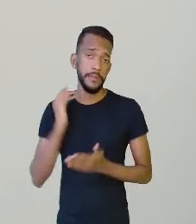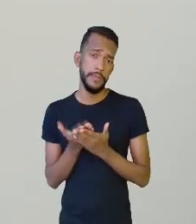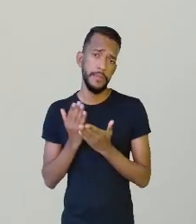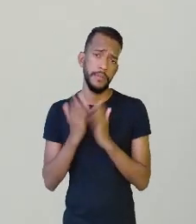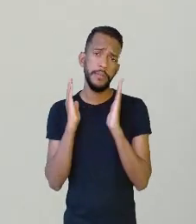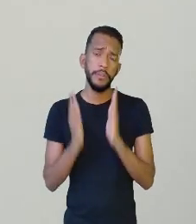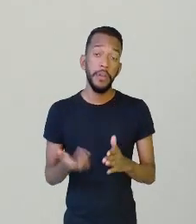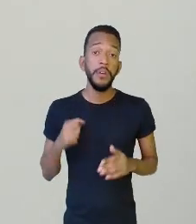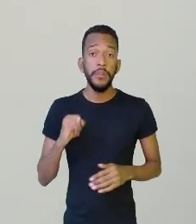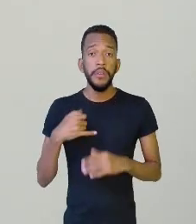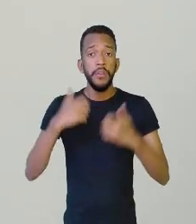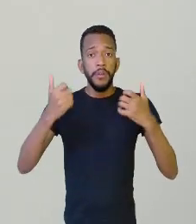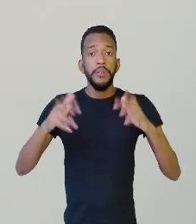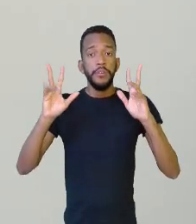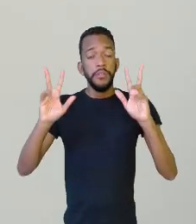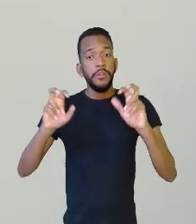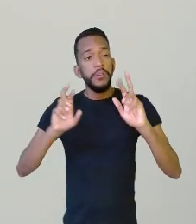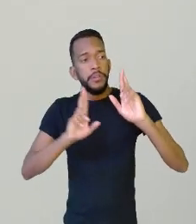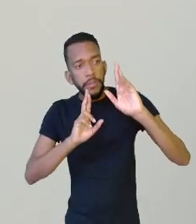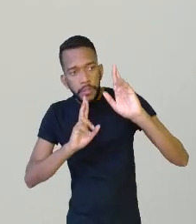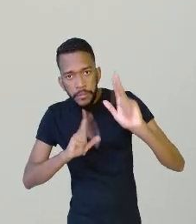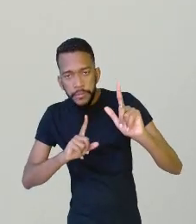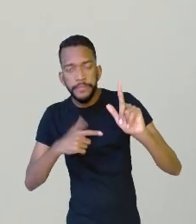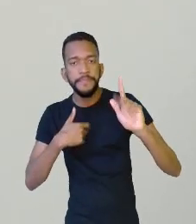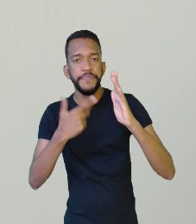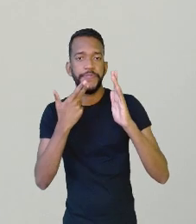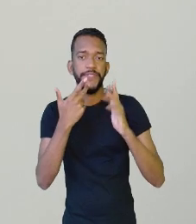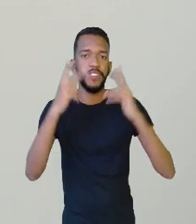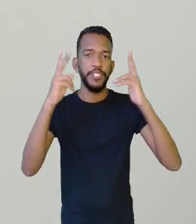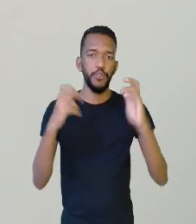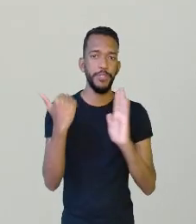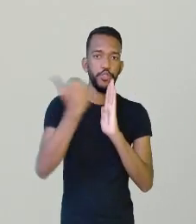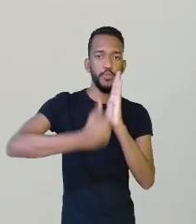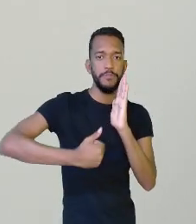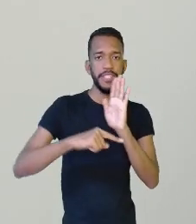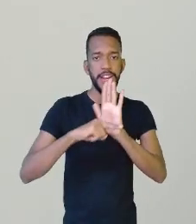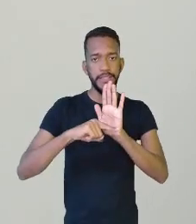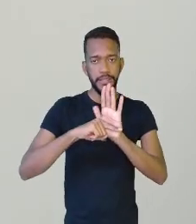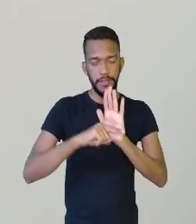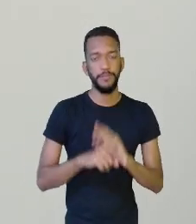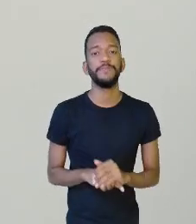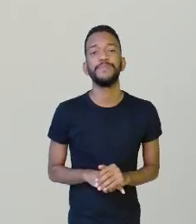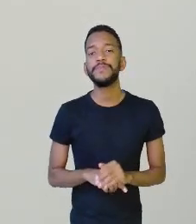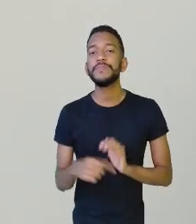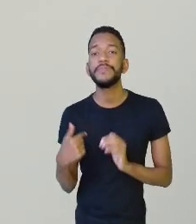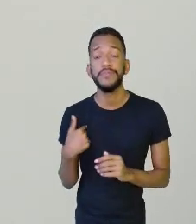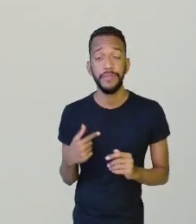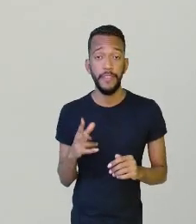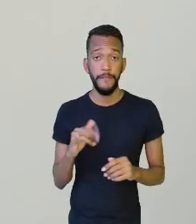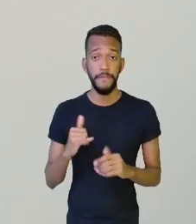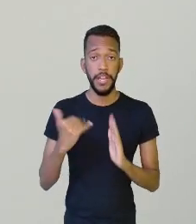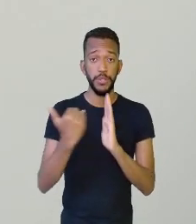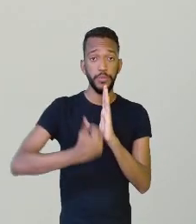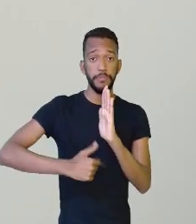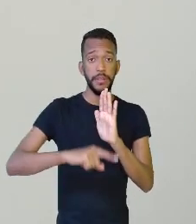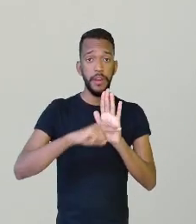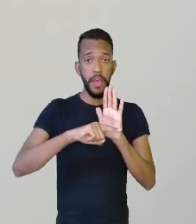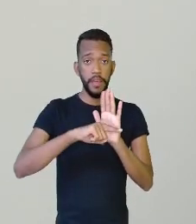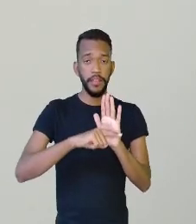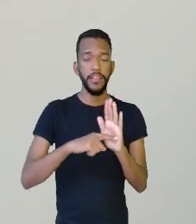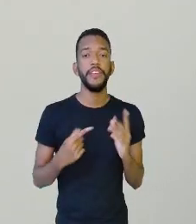eu falo de diferença quinto ano, eu estou falando de subtração. Eu vou